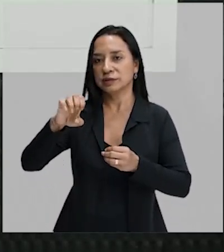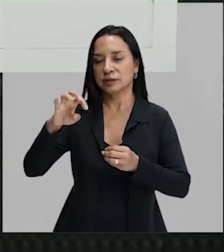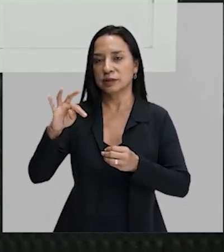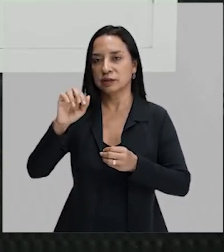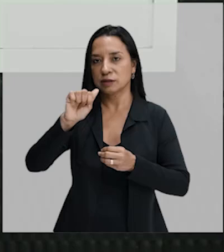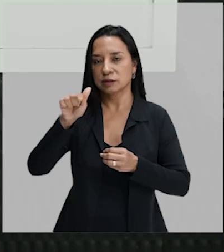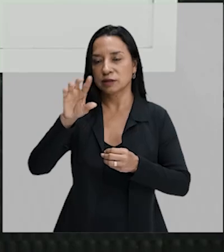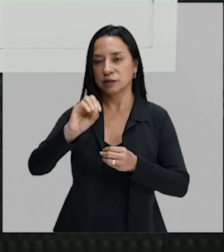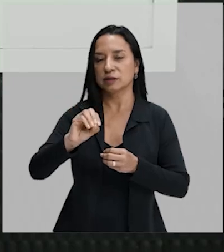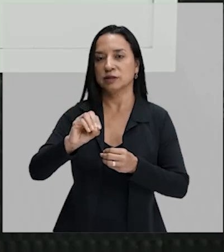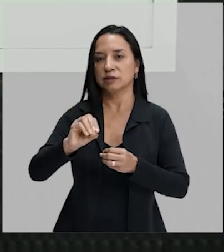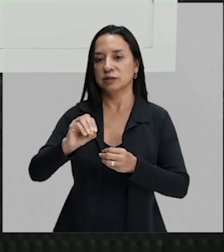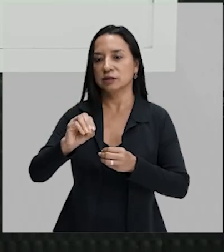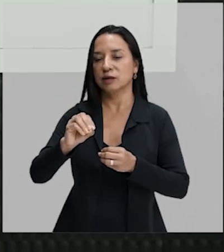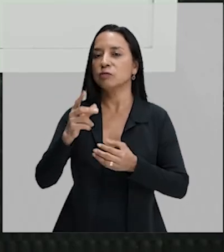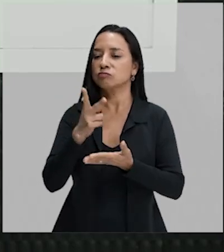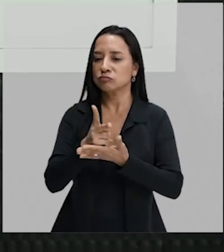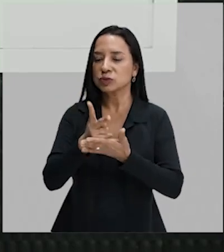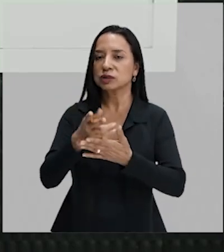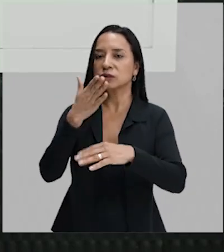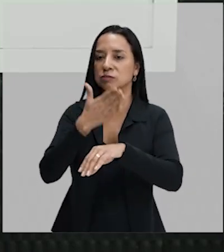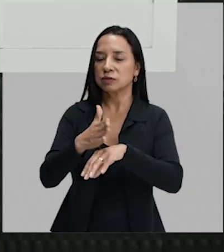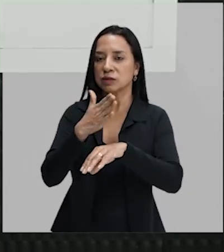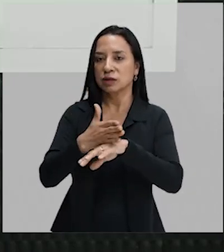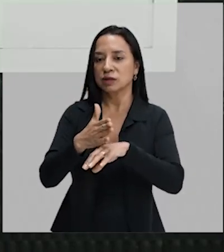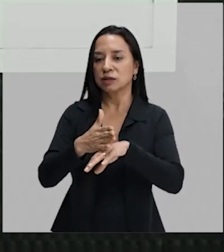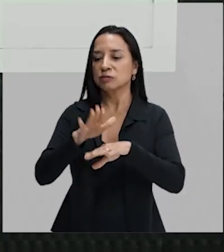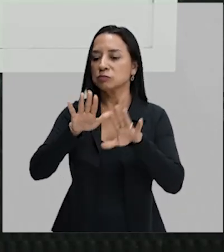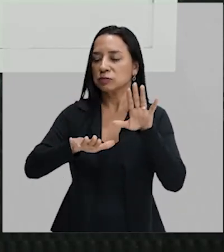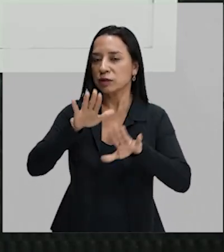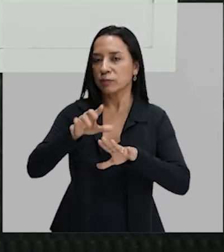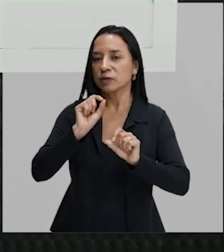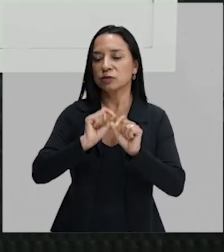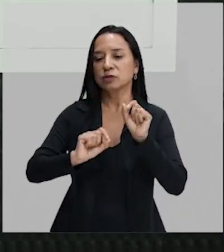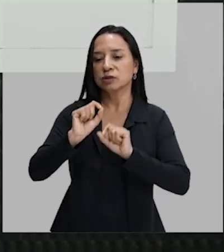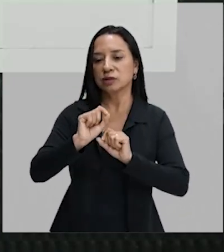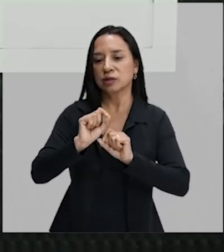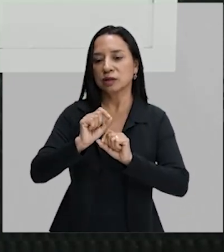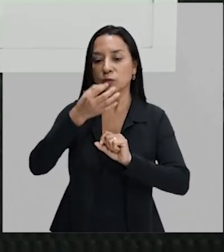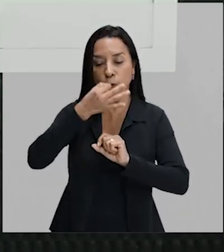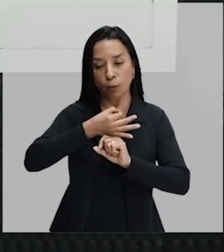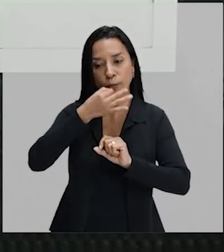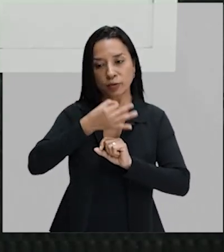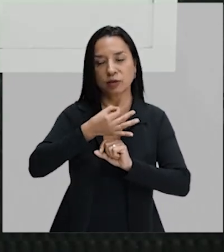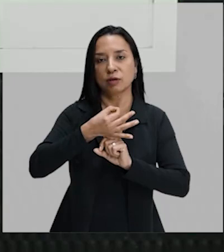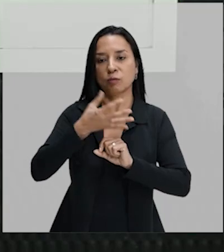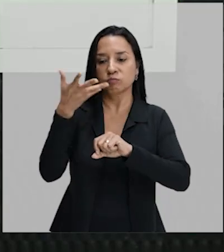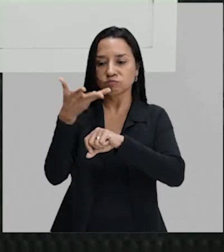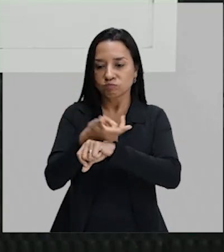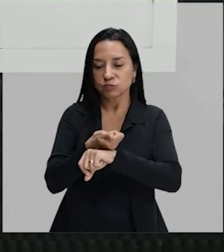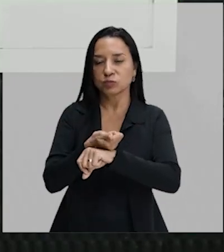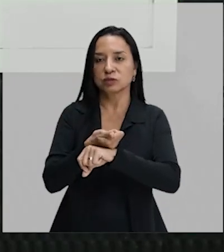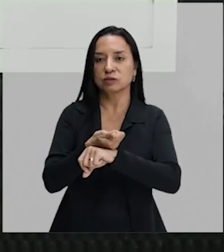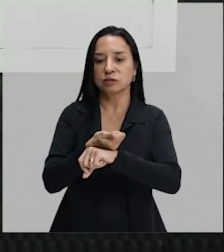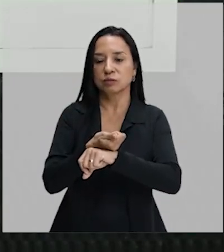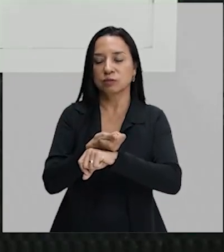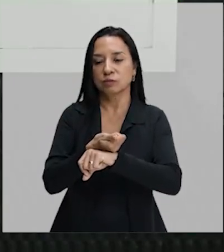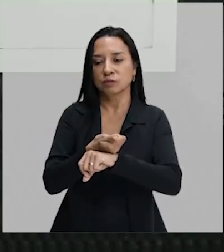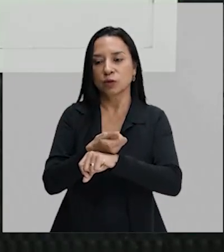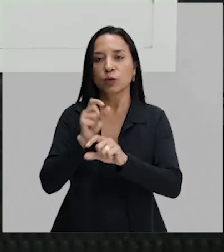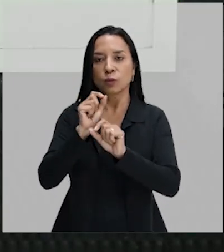constantemente treinando e que depende de quê? Depende de uma capacidade argumentativa. Então, o que você